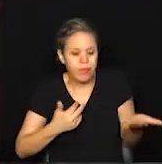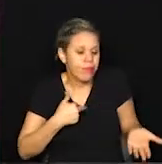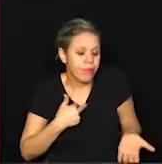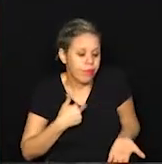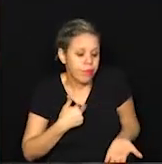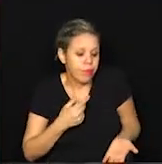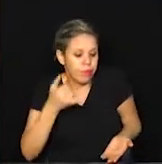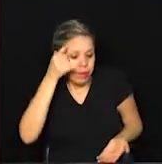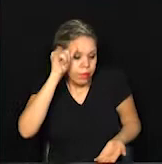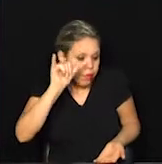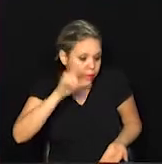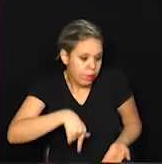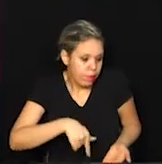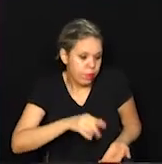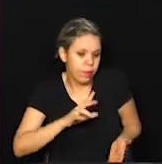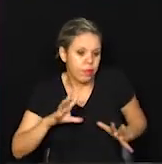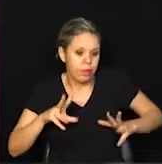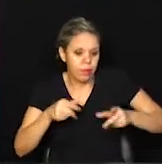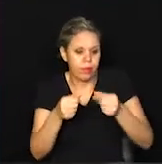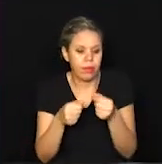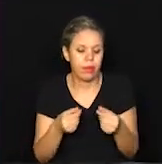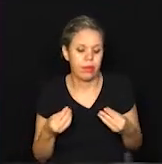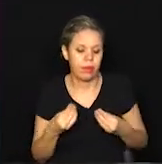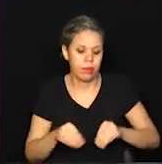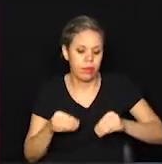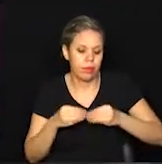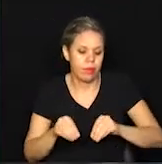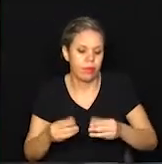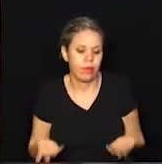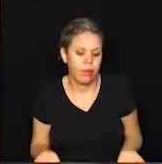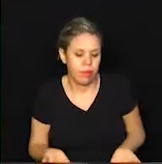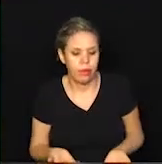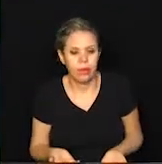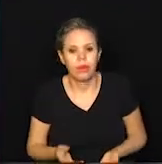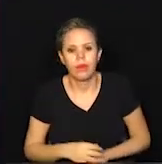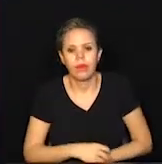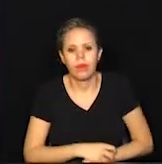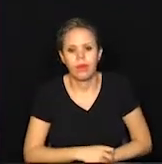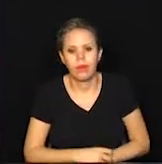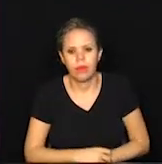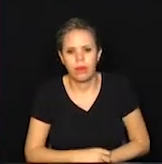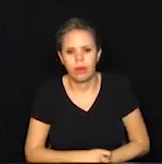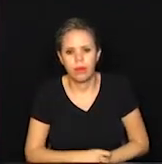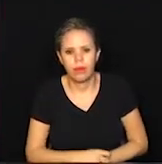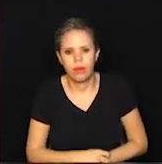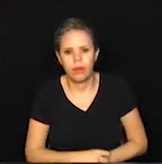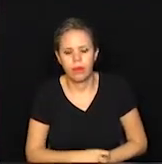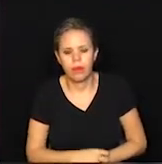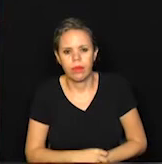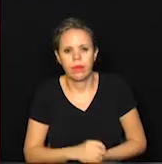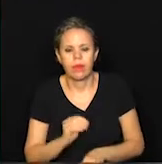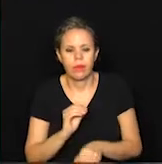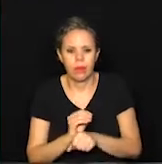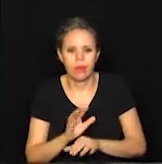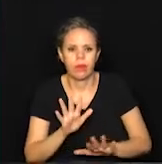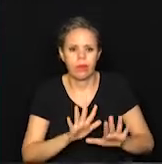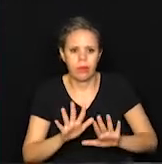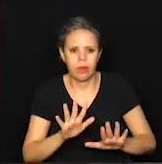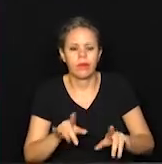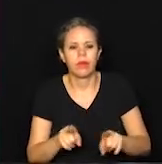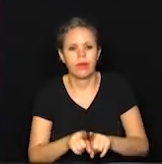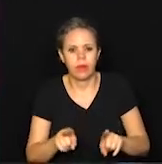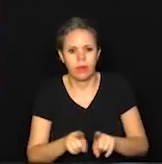como. Vai estar tudo muito prejudicado, tanto a questão dos cuidados, como também